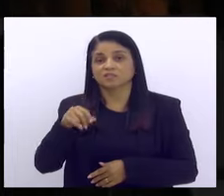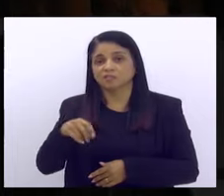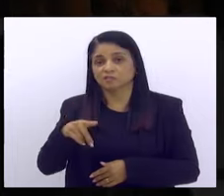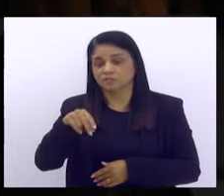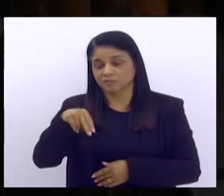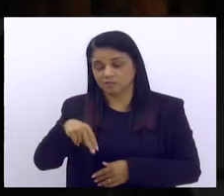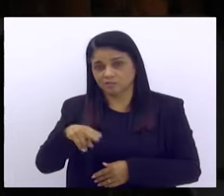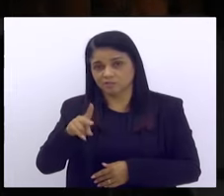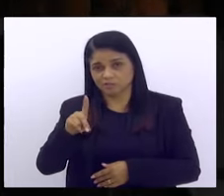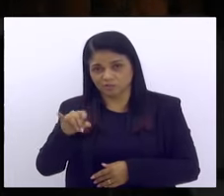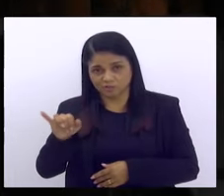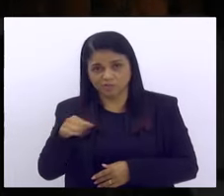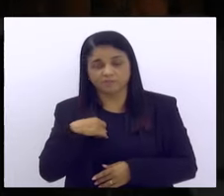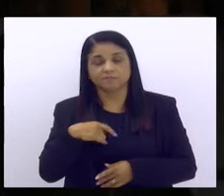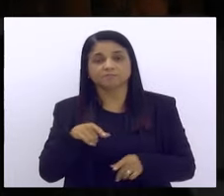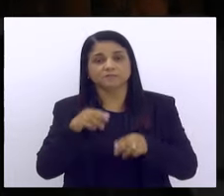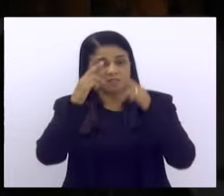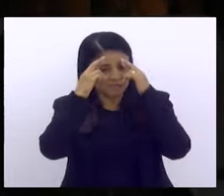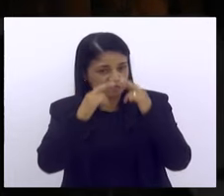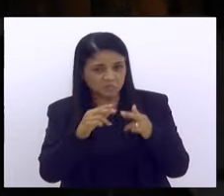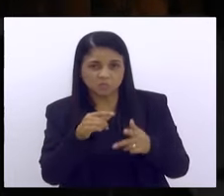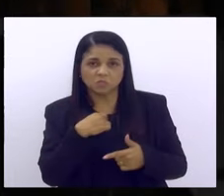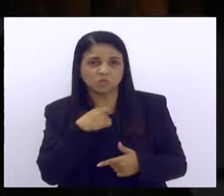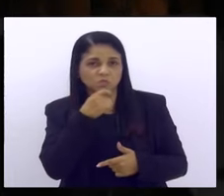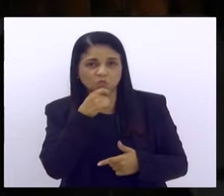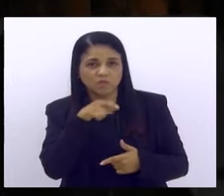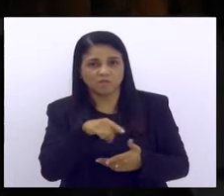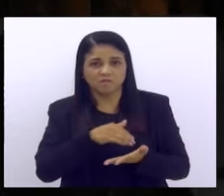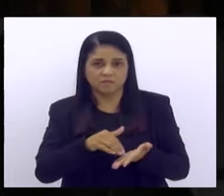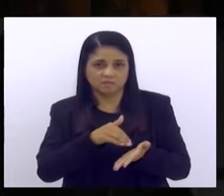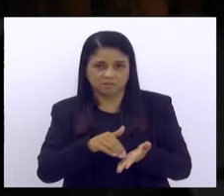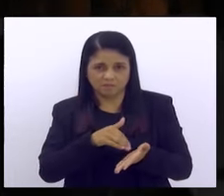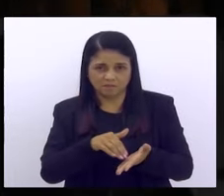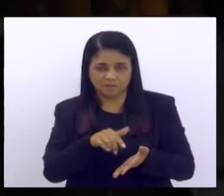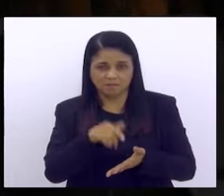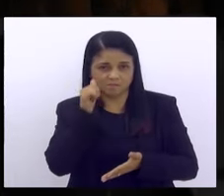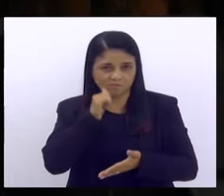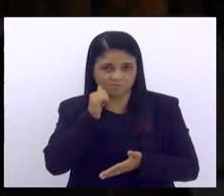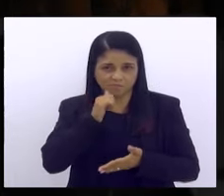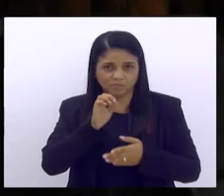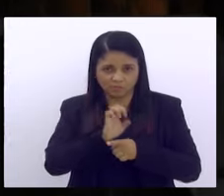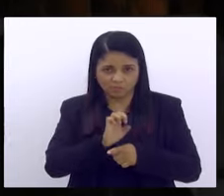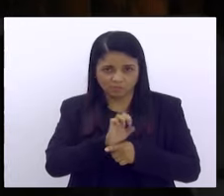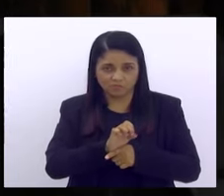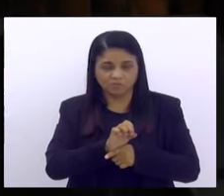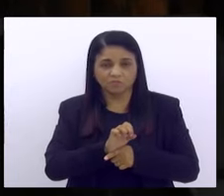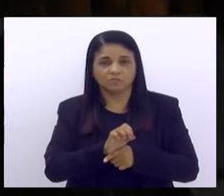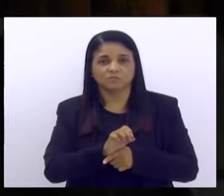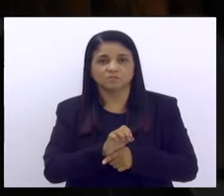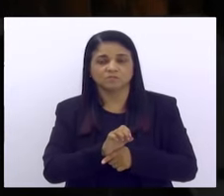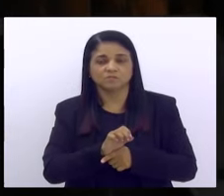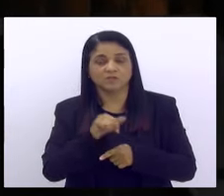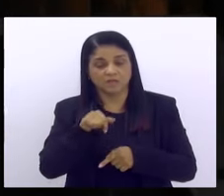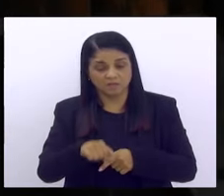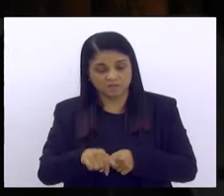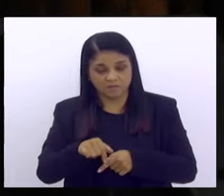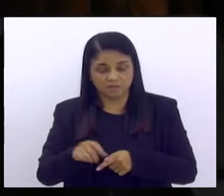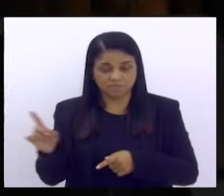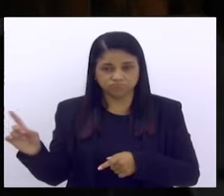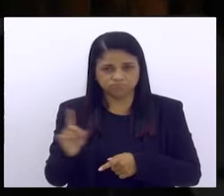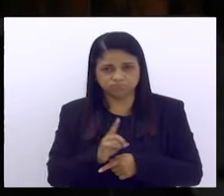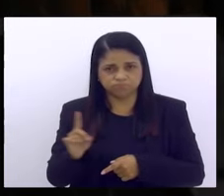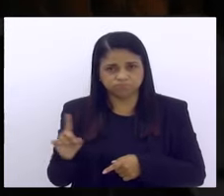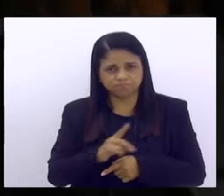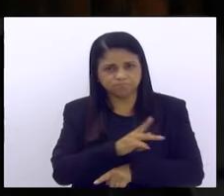desrespeita o parlamento a partir do momento que ela não honra a sua palavra. Ela esteve nessa casa por inúmeras